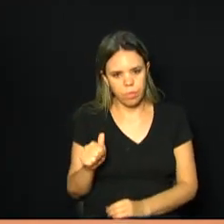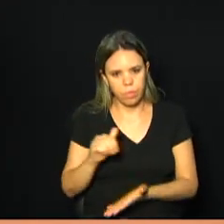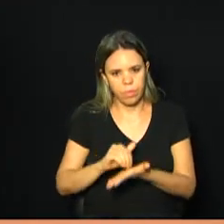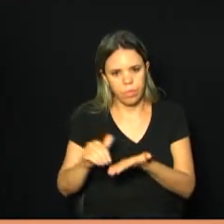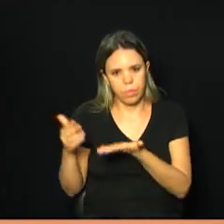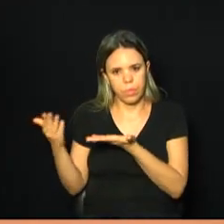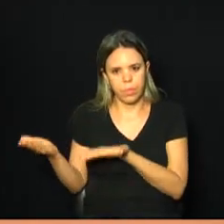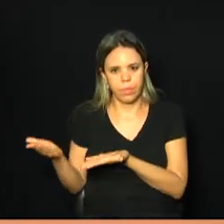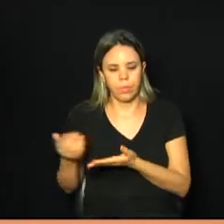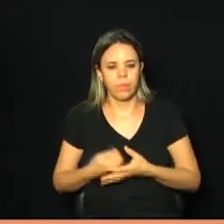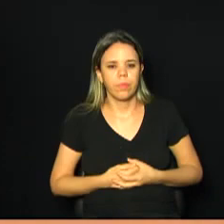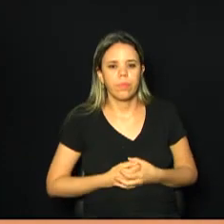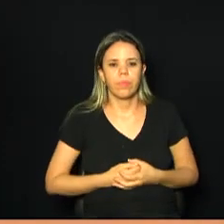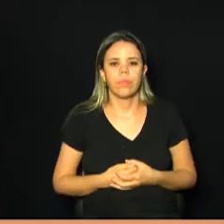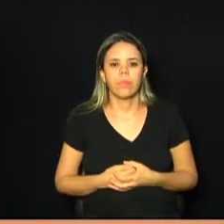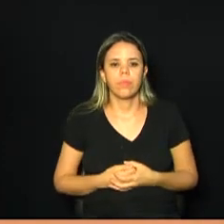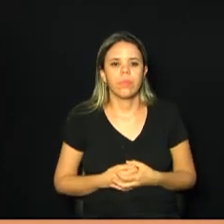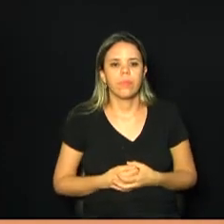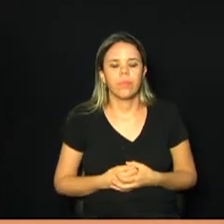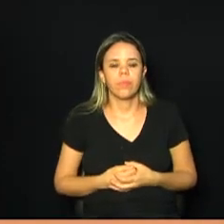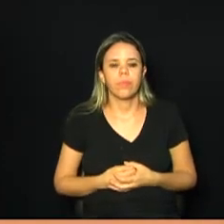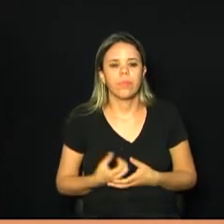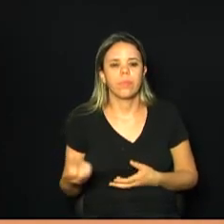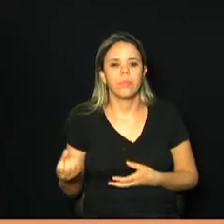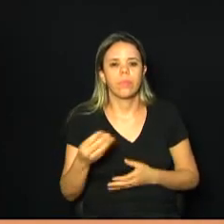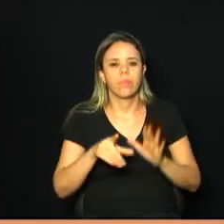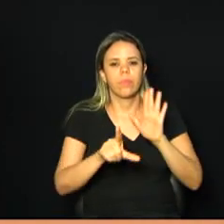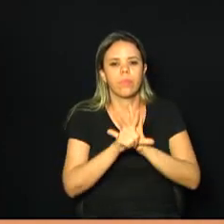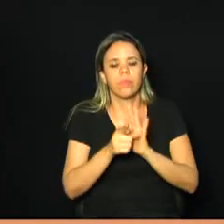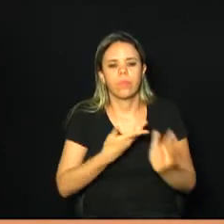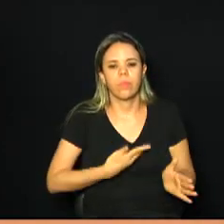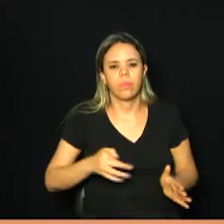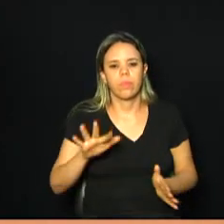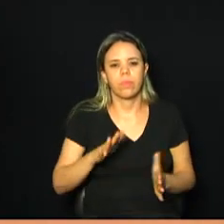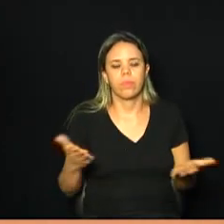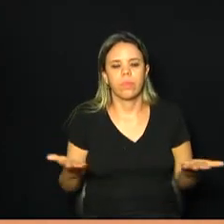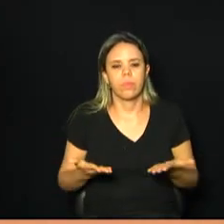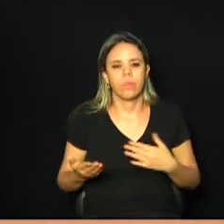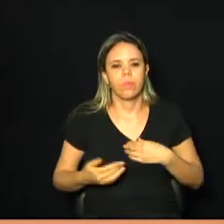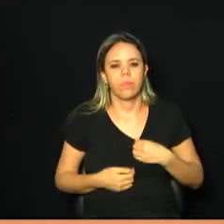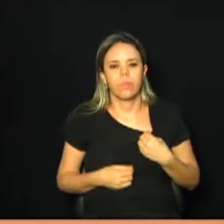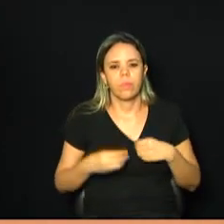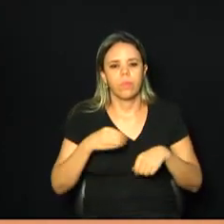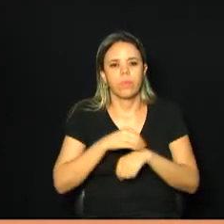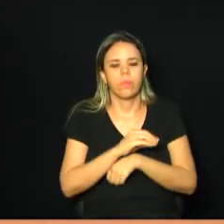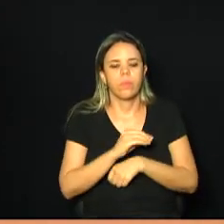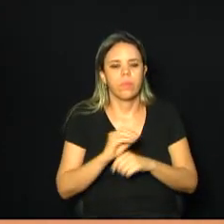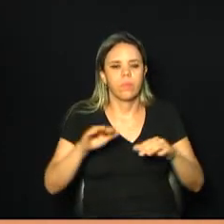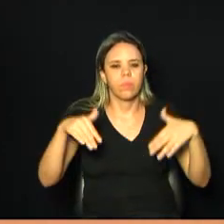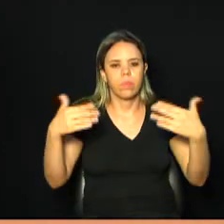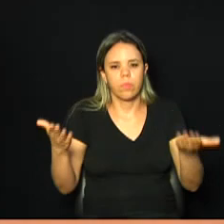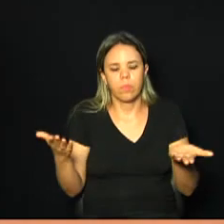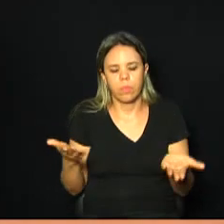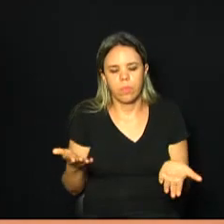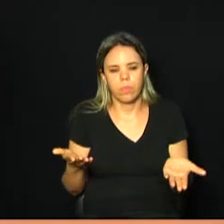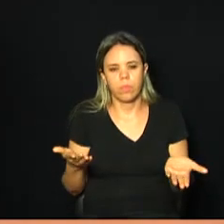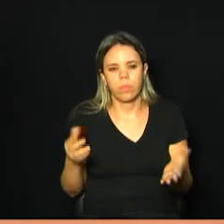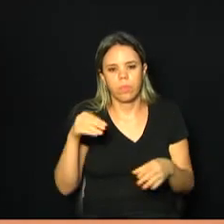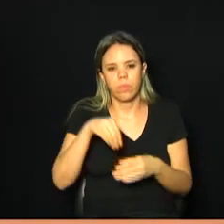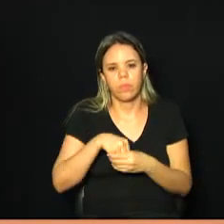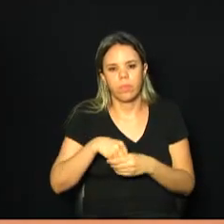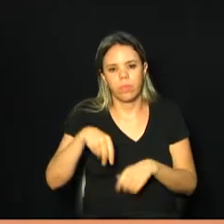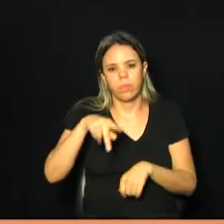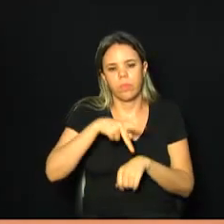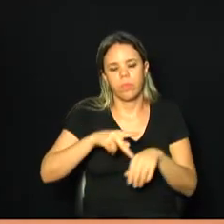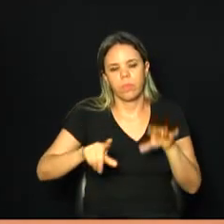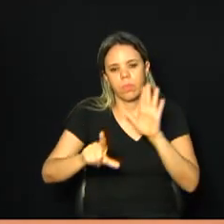gabinete essa nova lei que o governo federal hoje traz de fora, traz para dentro do país, uma